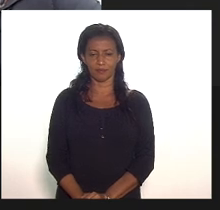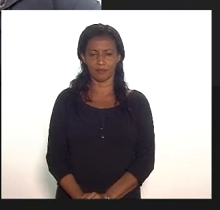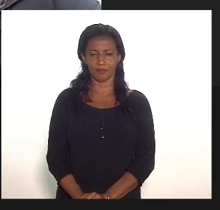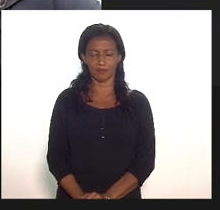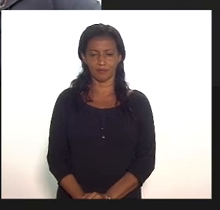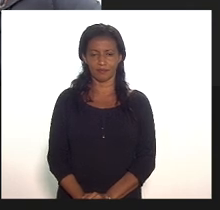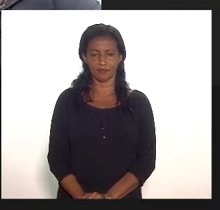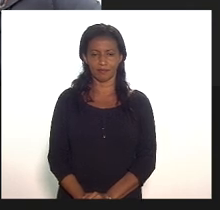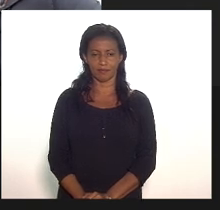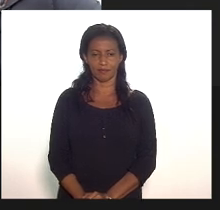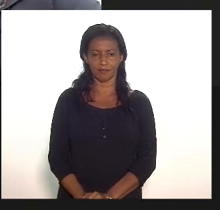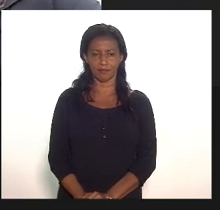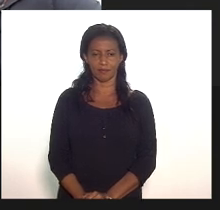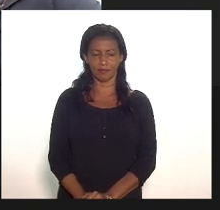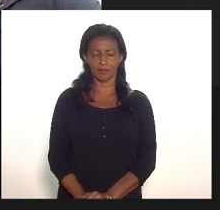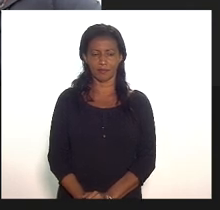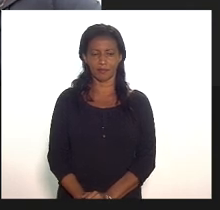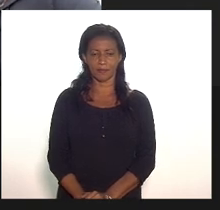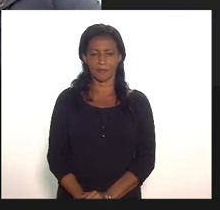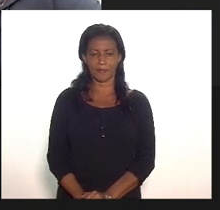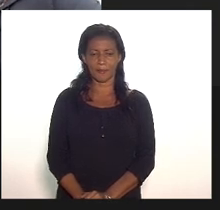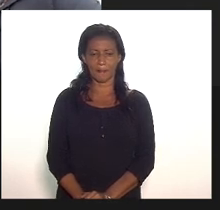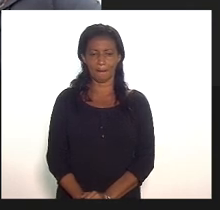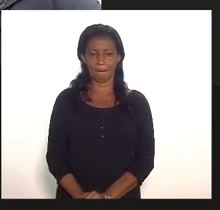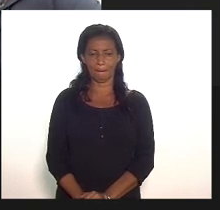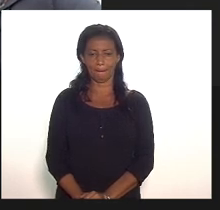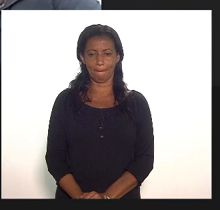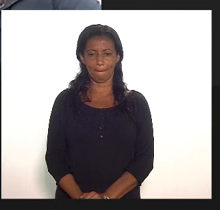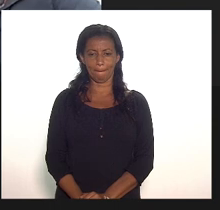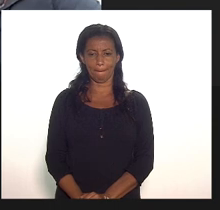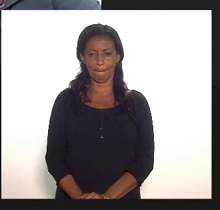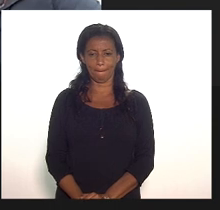Próximo orador inscrito é o deputado Eurico Júnior.